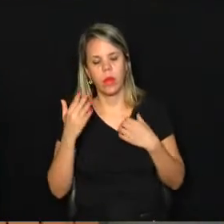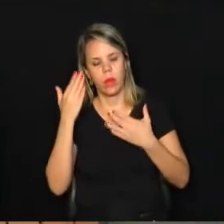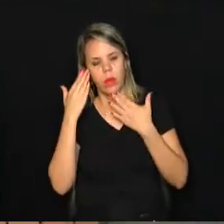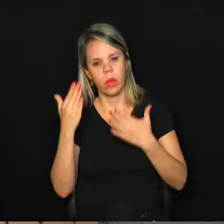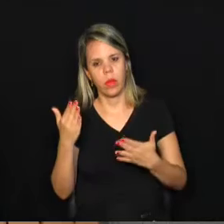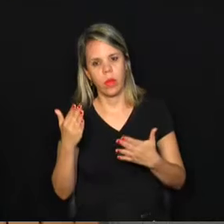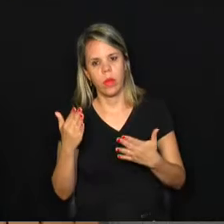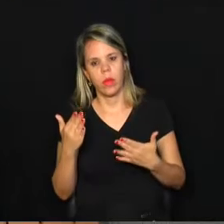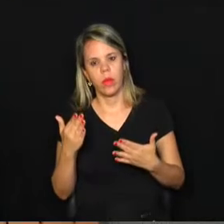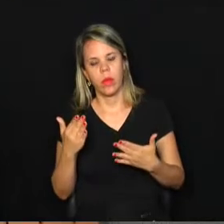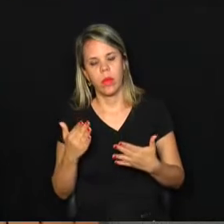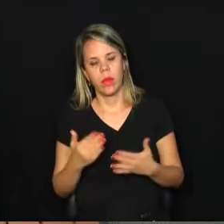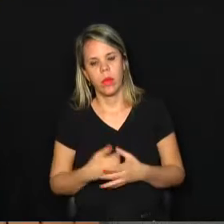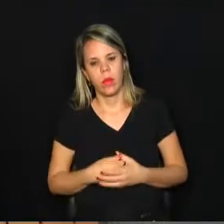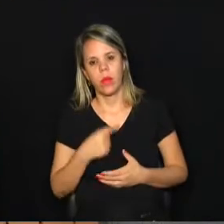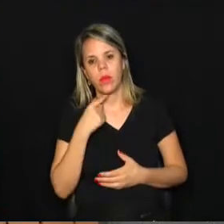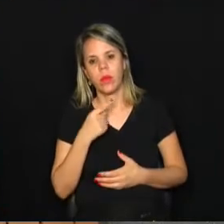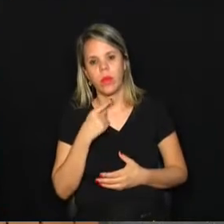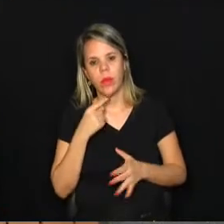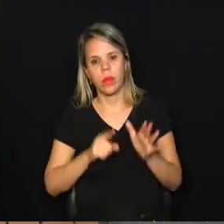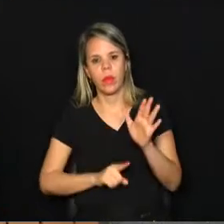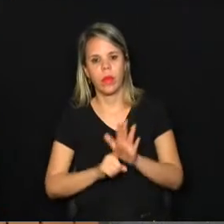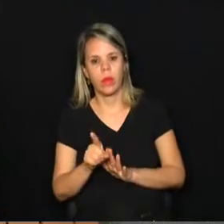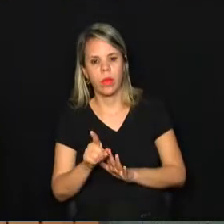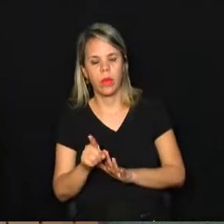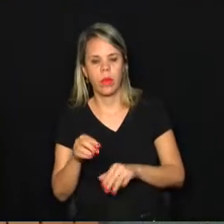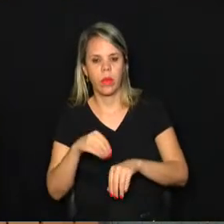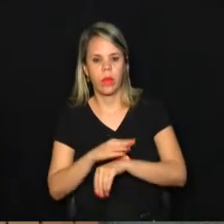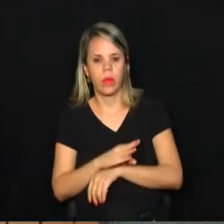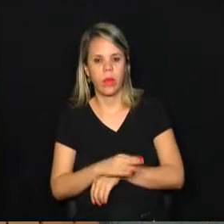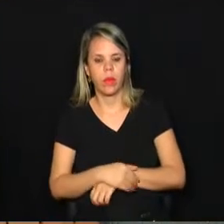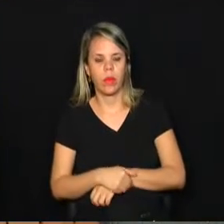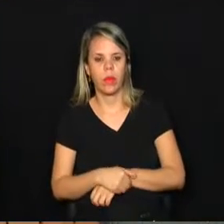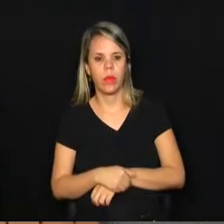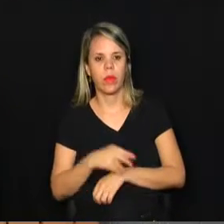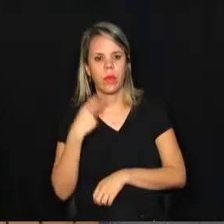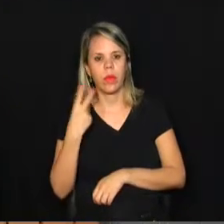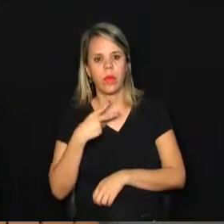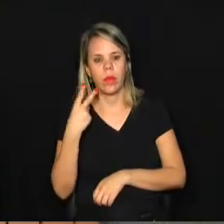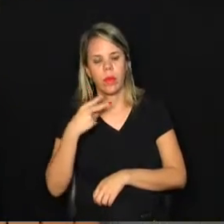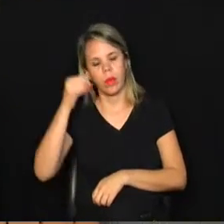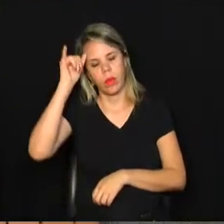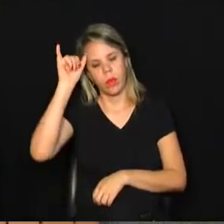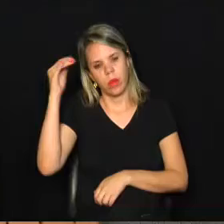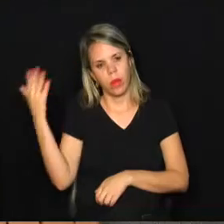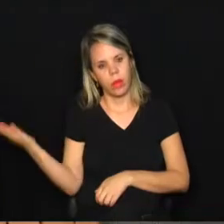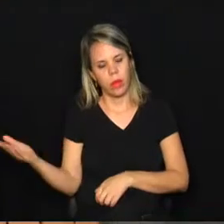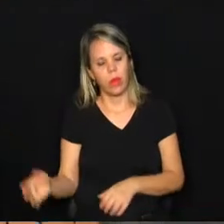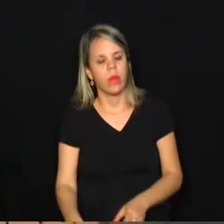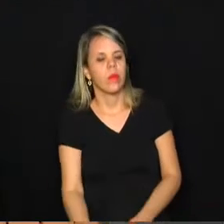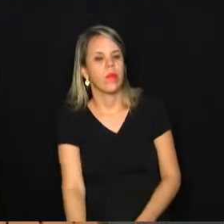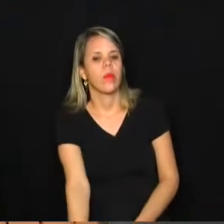pela intervenção. Passo a palavra imediatamente ao vereador Paulo Búfalo.